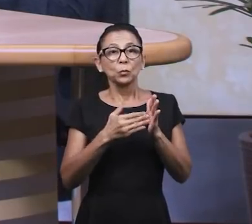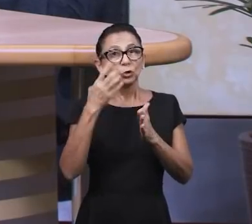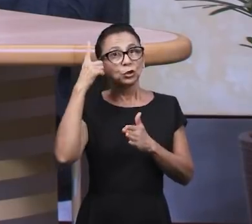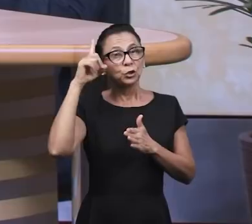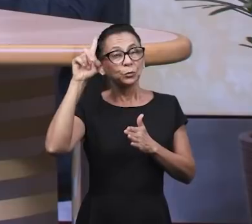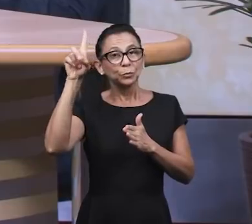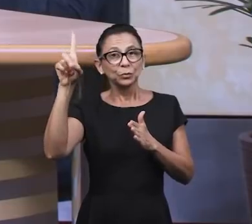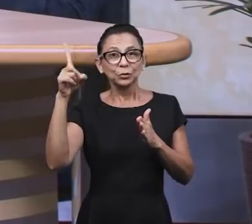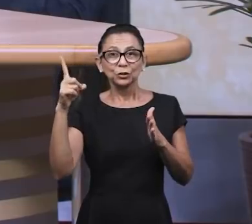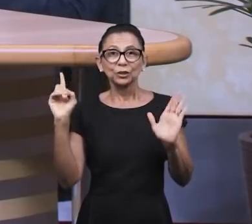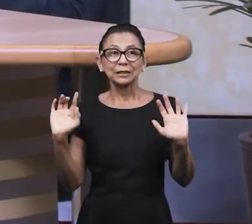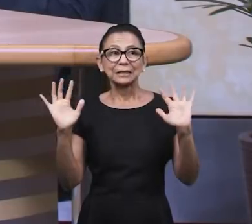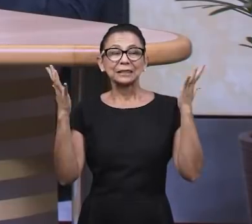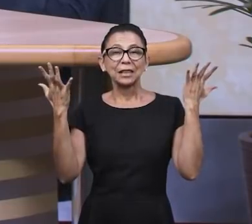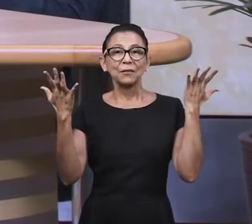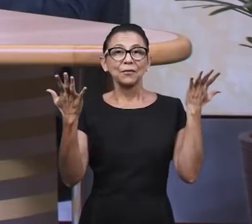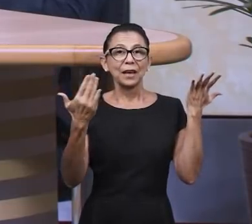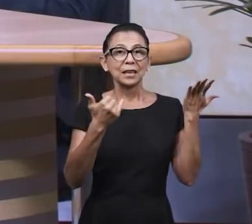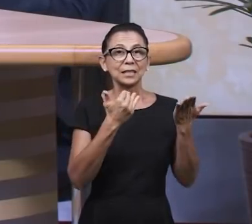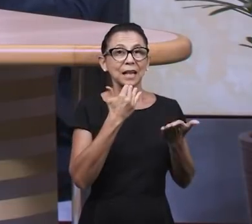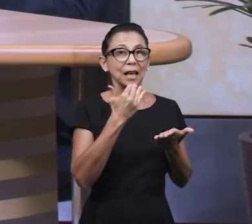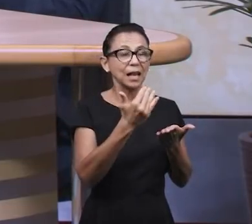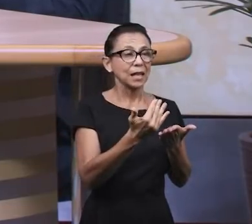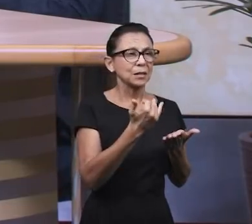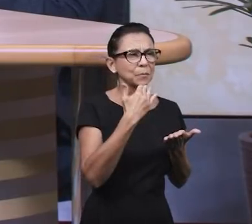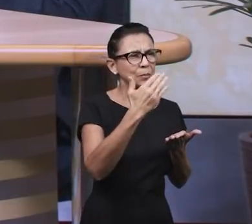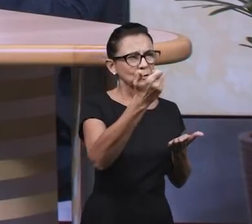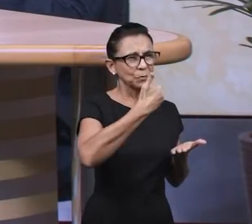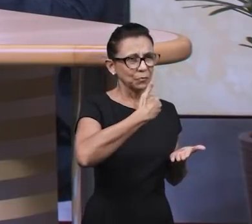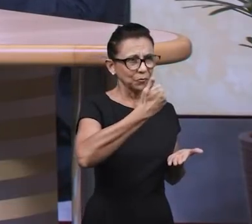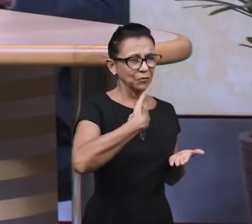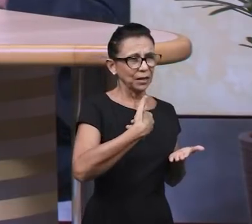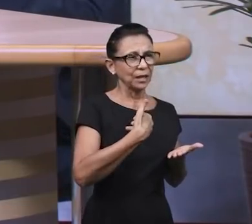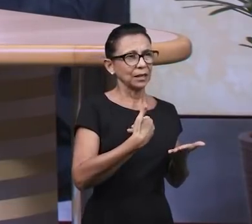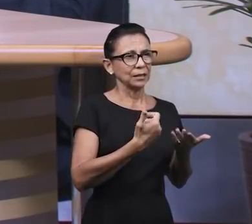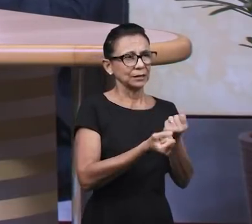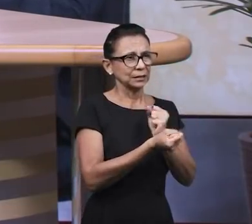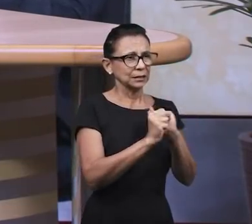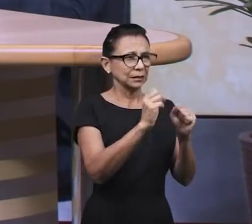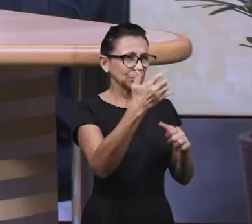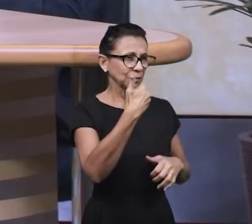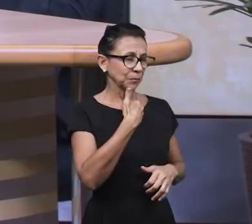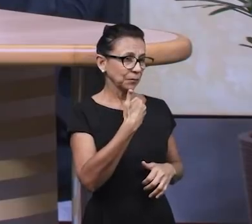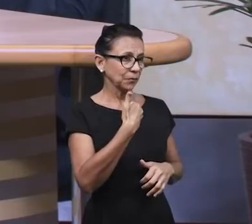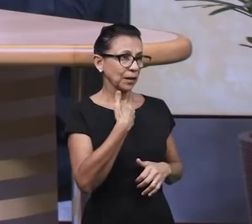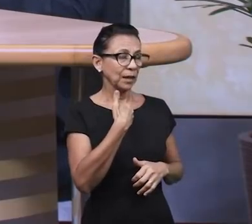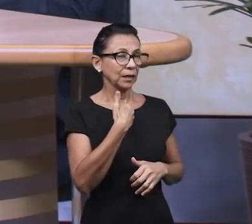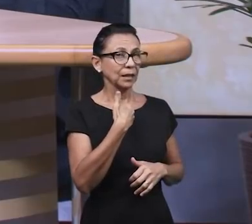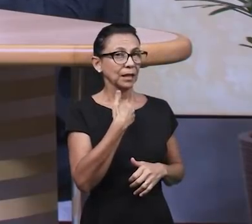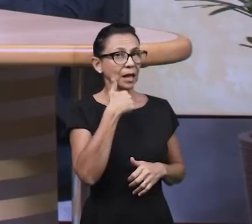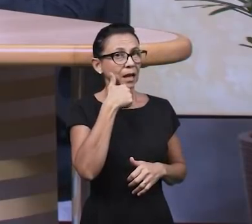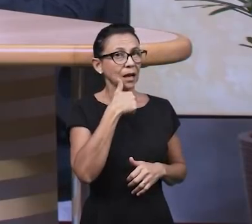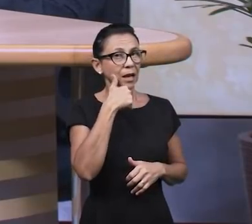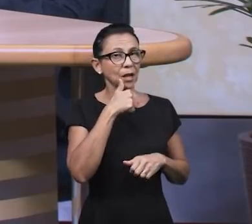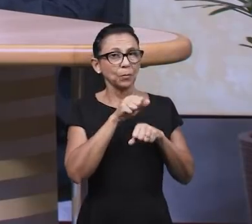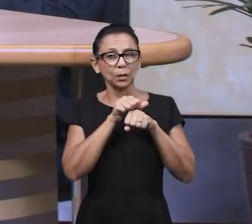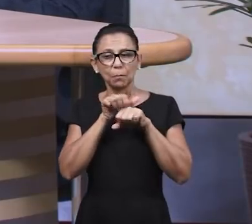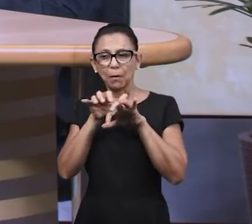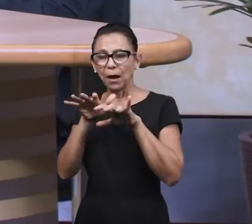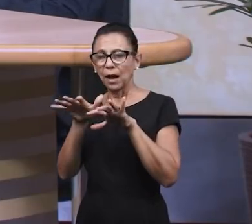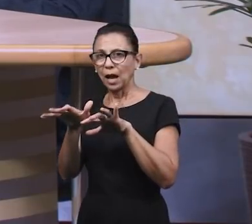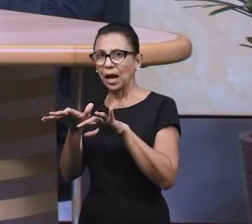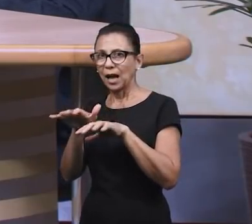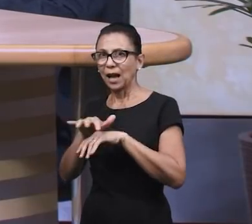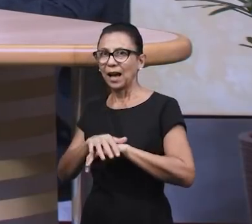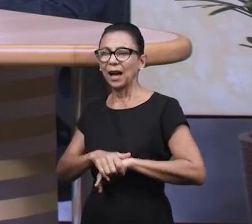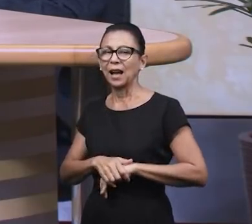último dia, ela contando para eles então declararam para ele. Quando ele chegou, portanto, que eles declararam para ele o enigma, ele